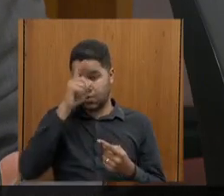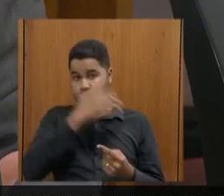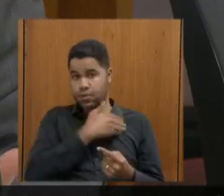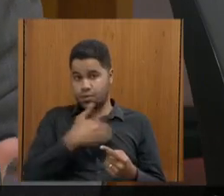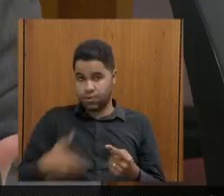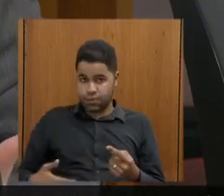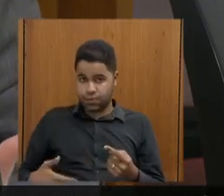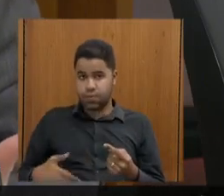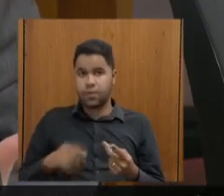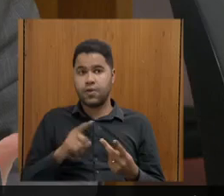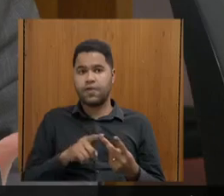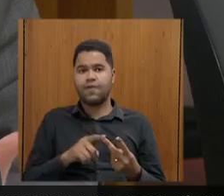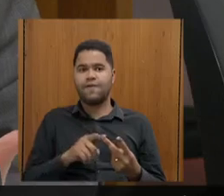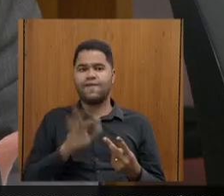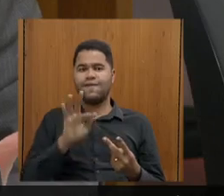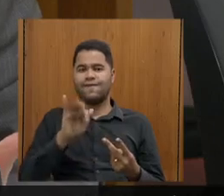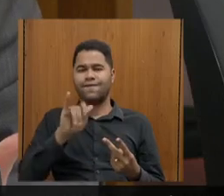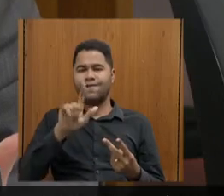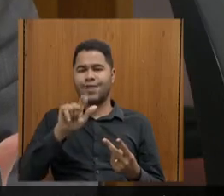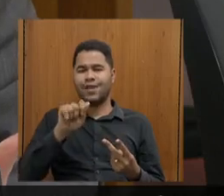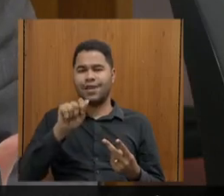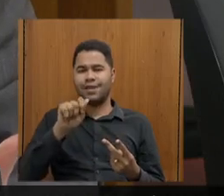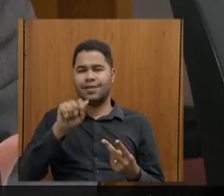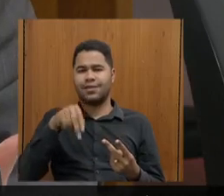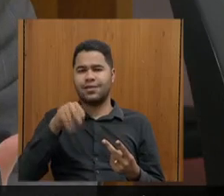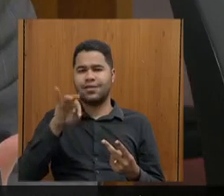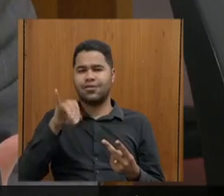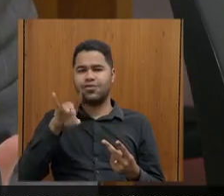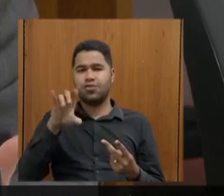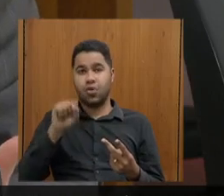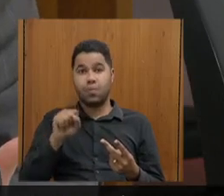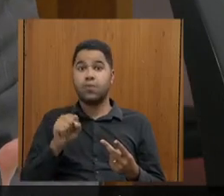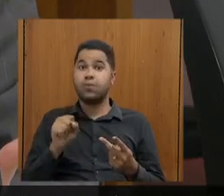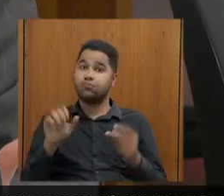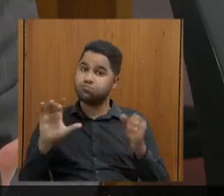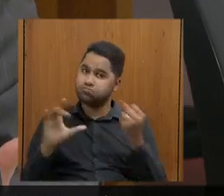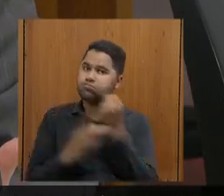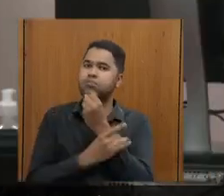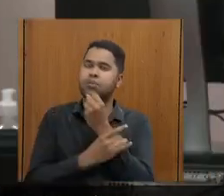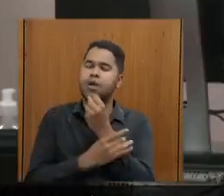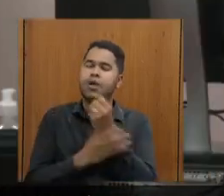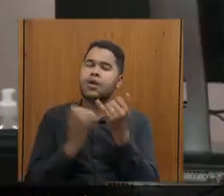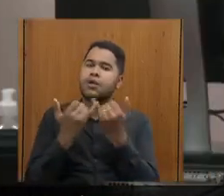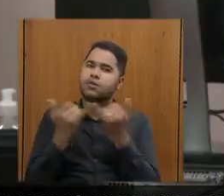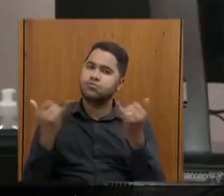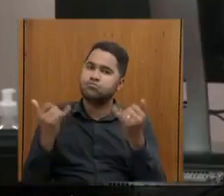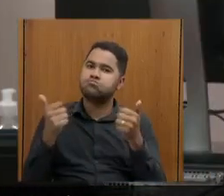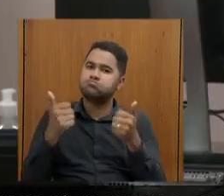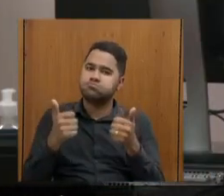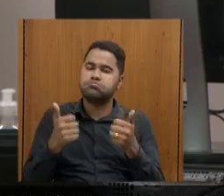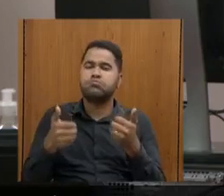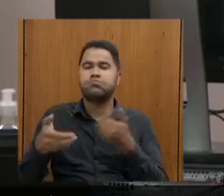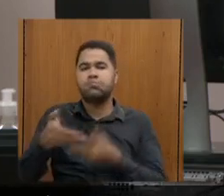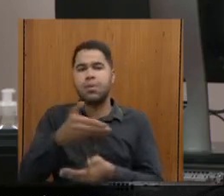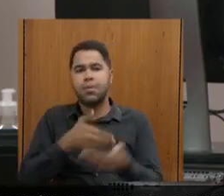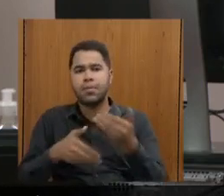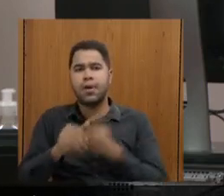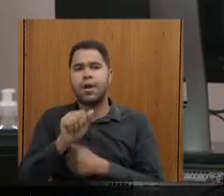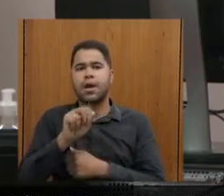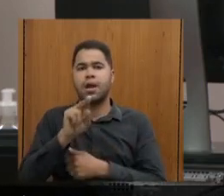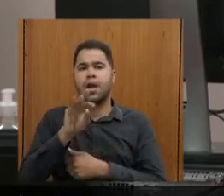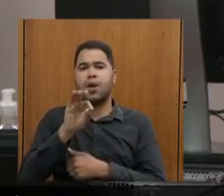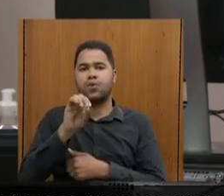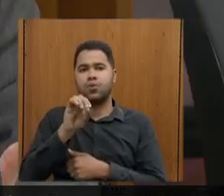públicos e filantrópicos e efetivamente garantir eficiência energética EA troca da iluminação a troca do Autoclave